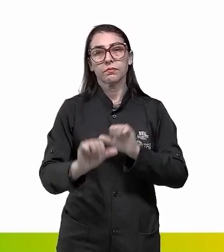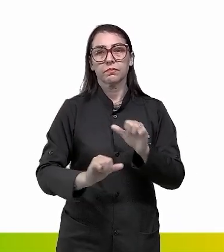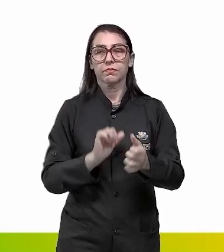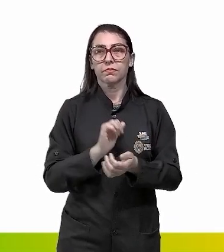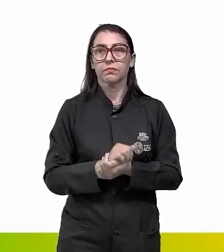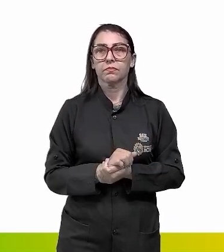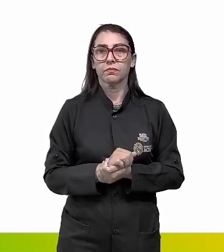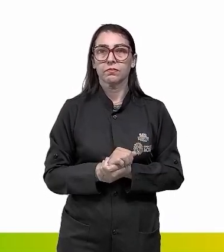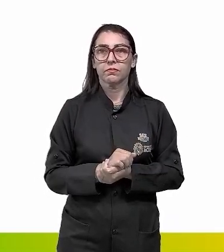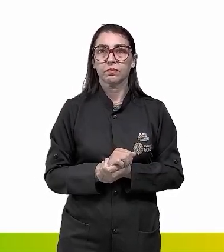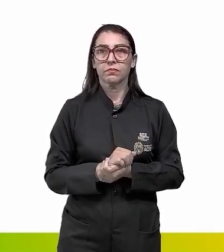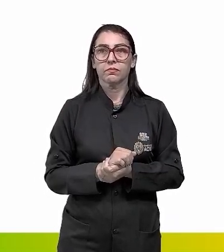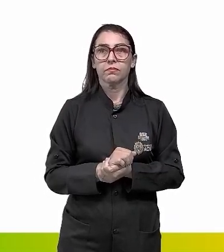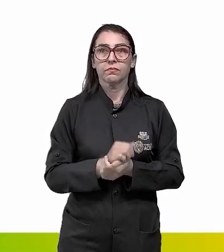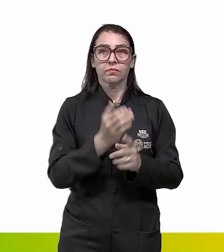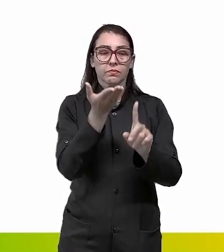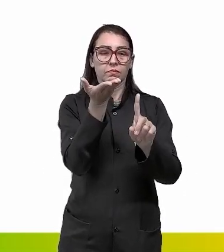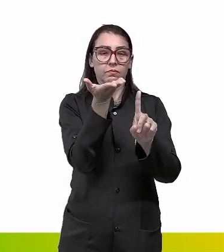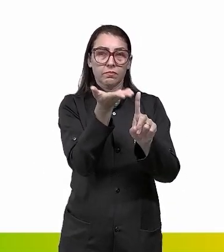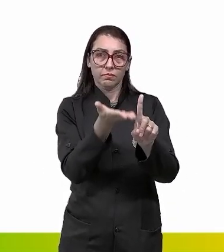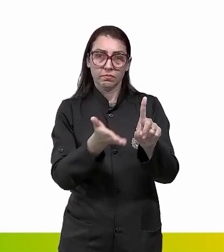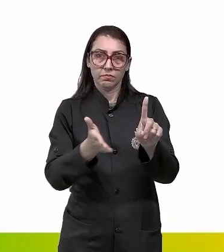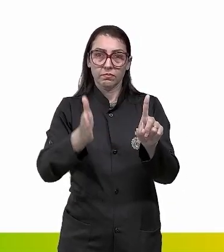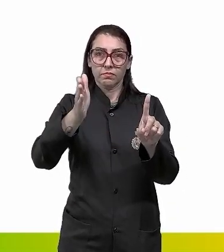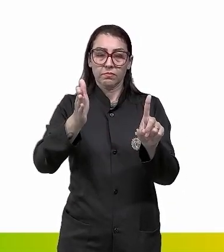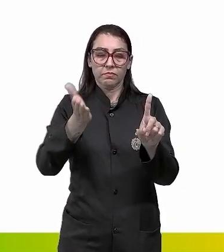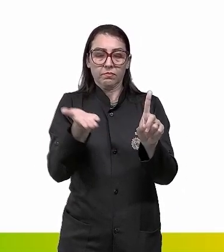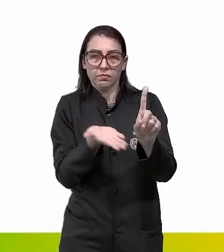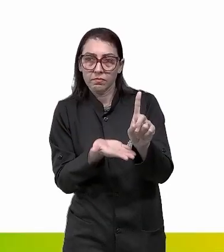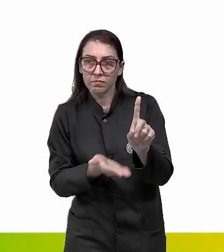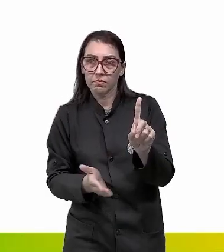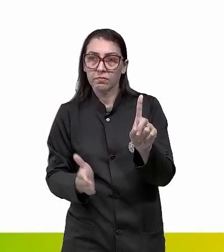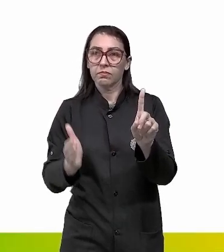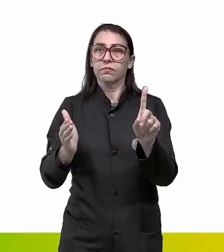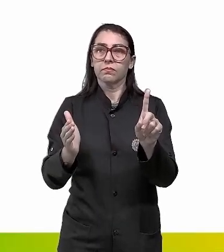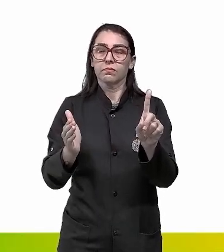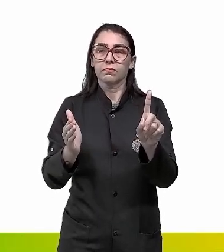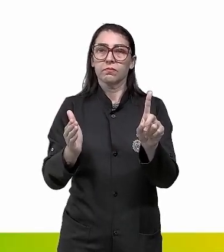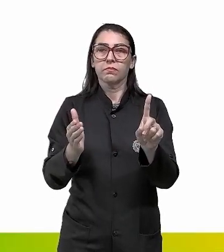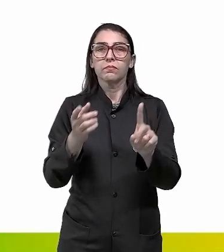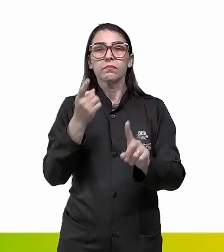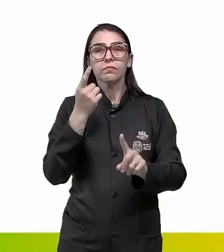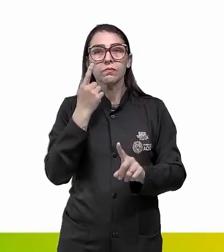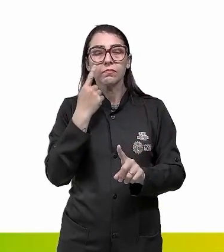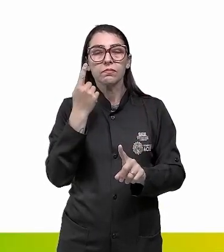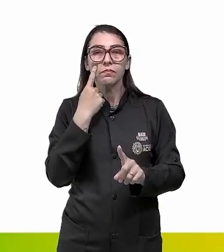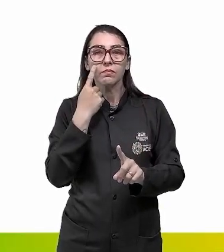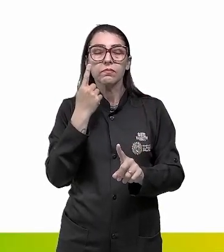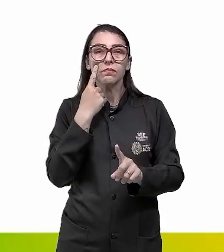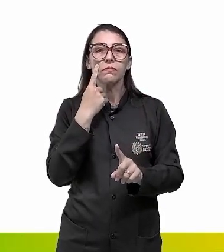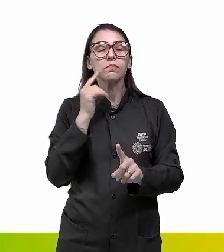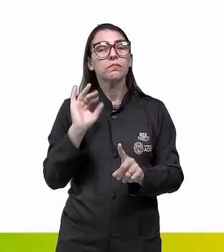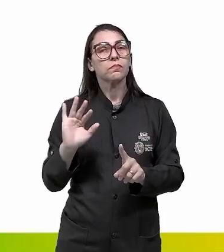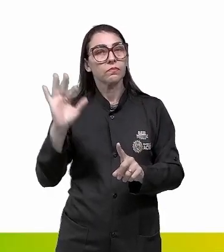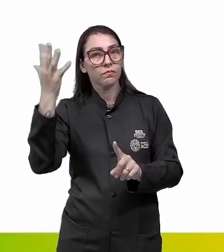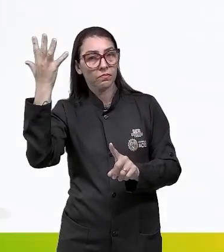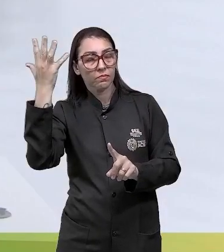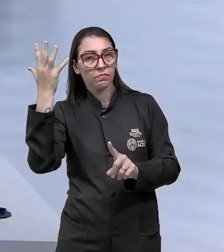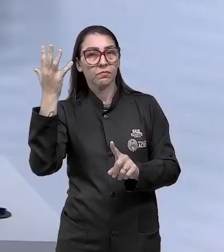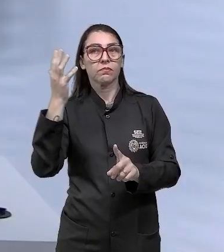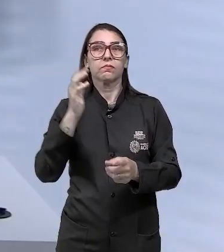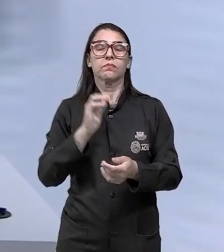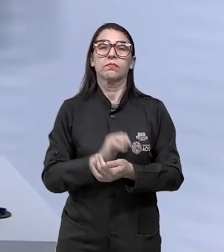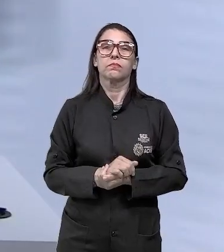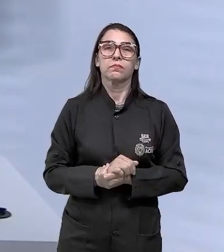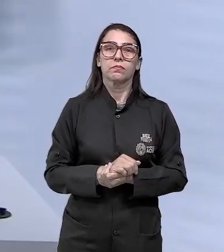ou subindo, ou aqui embaixo. Então, esses são os casos em que acontece a